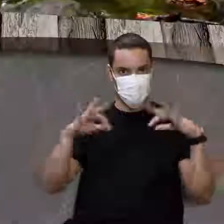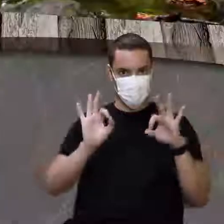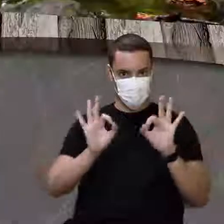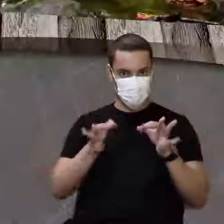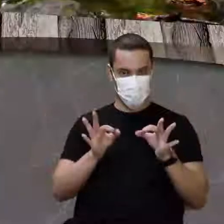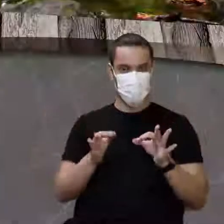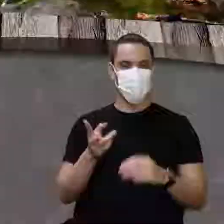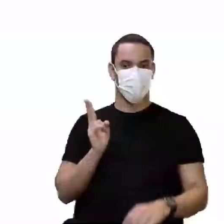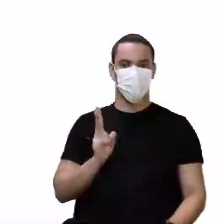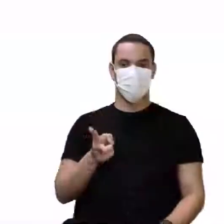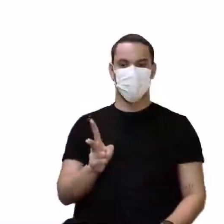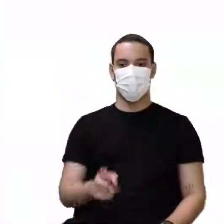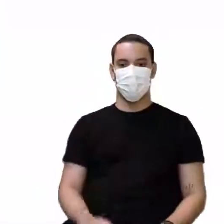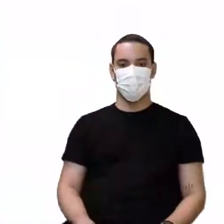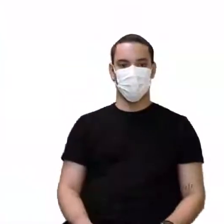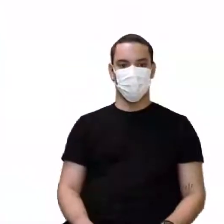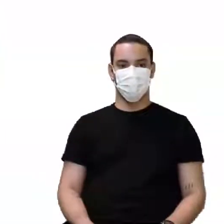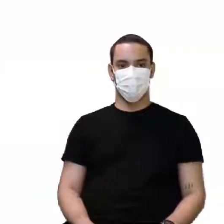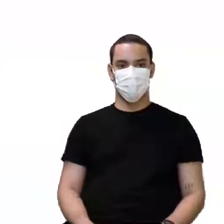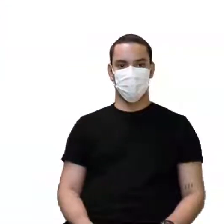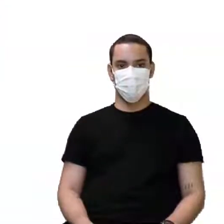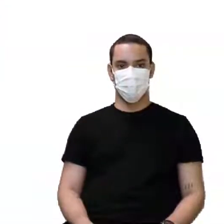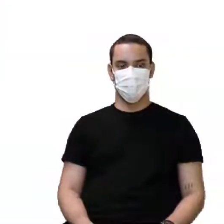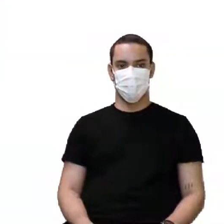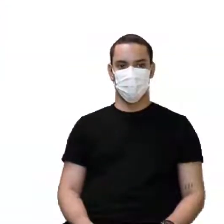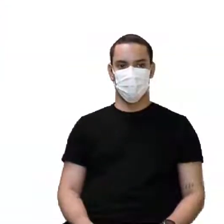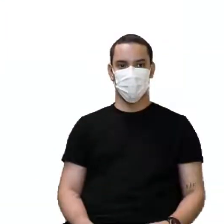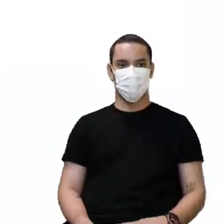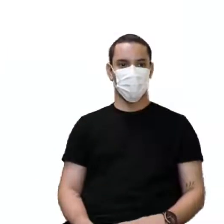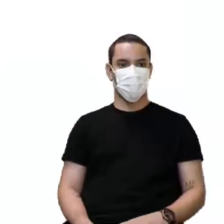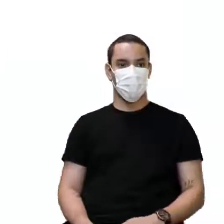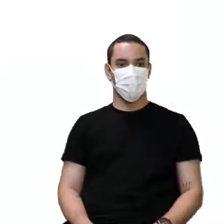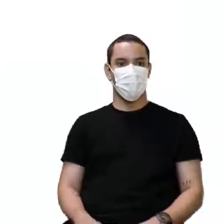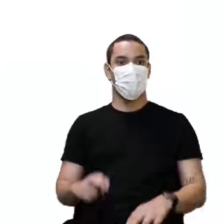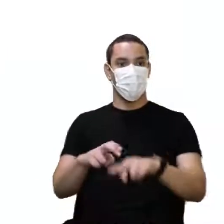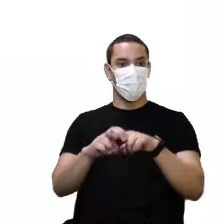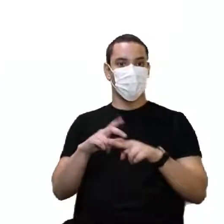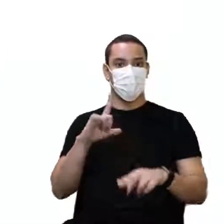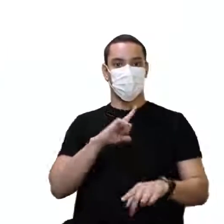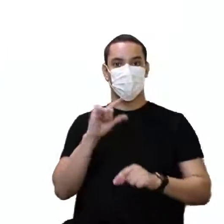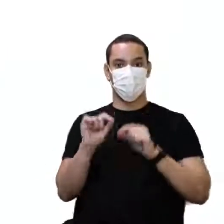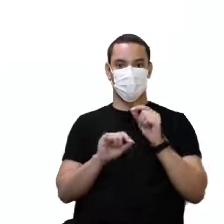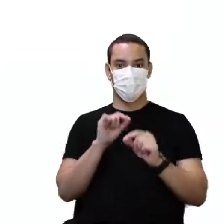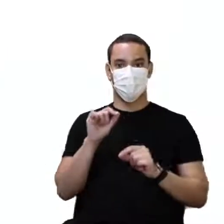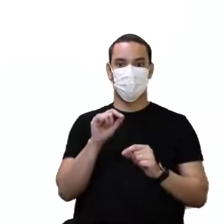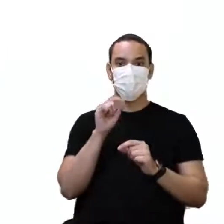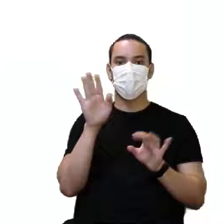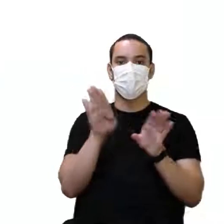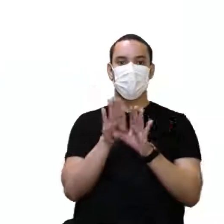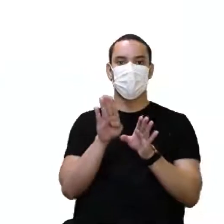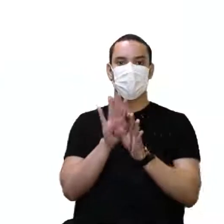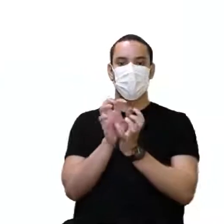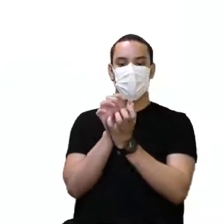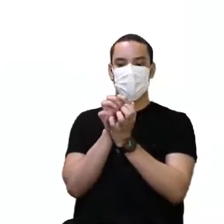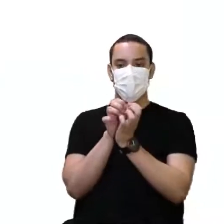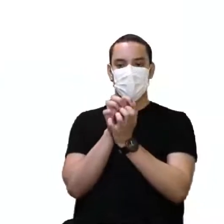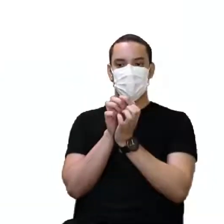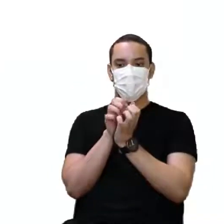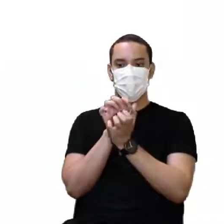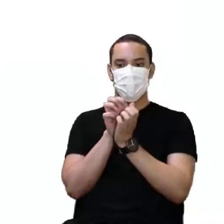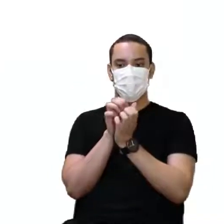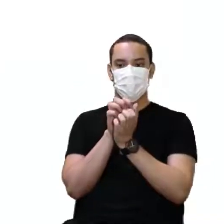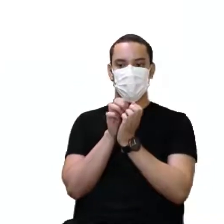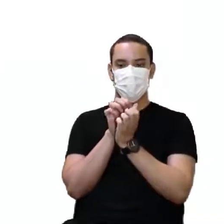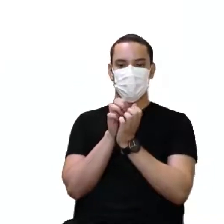Vamos continuar? Olha lá. Então, a gente tem aí formato e disposição dos dentes. E aí, a gente tem